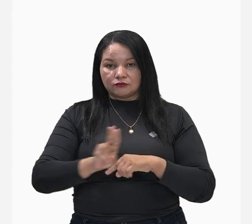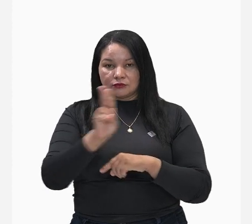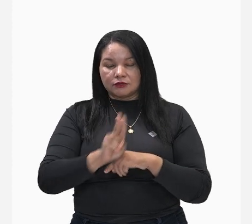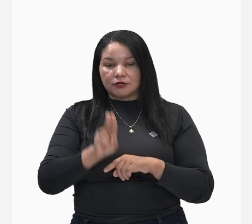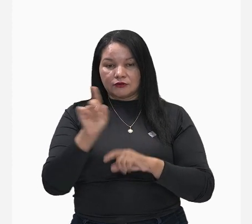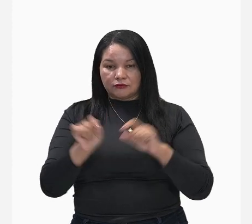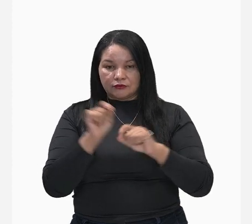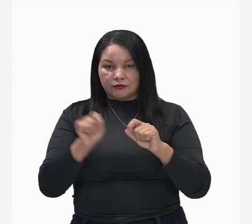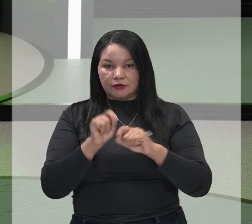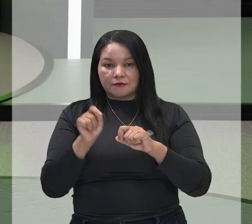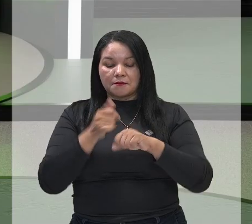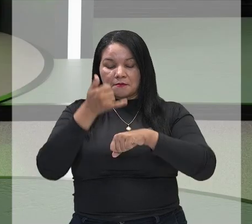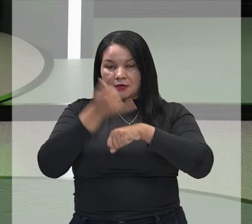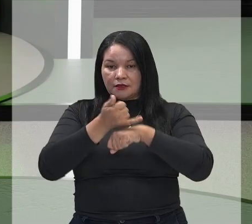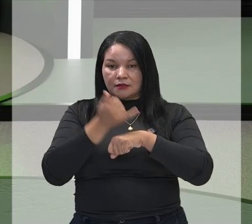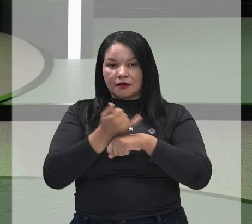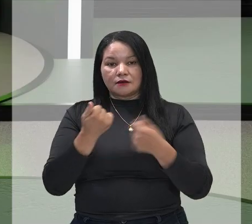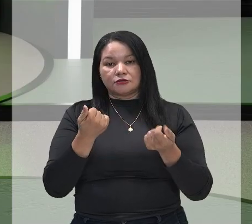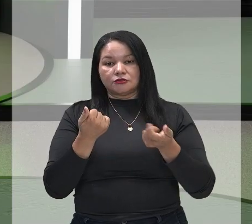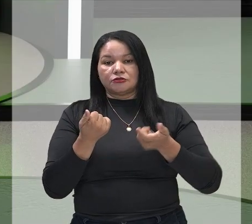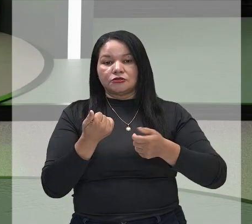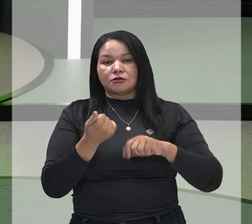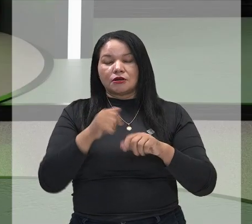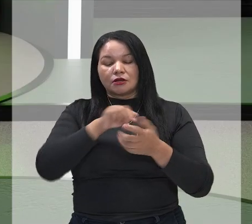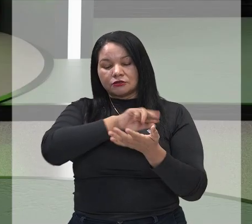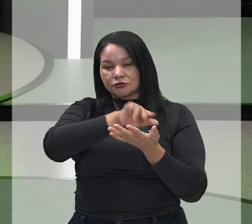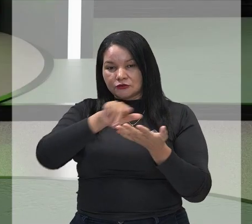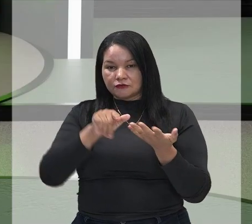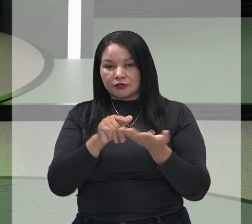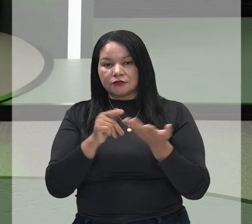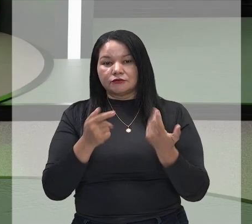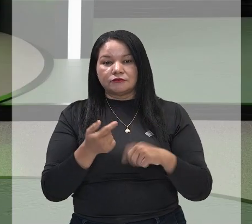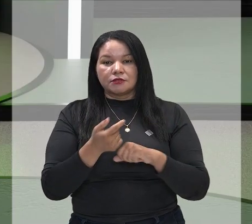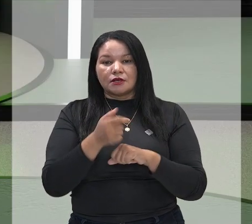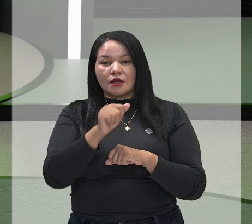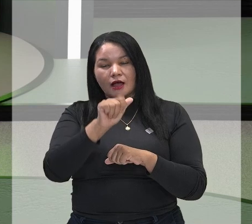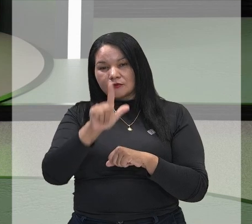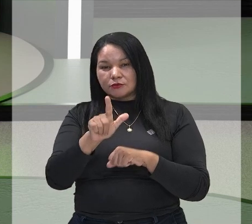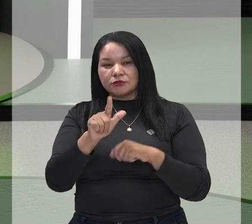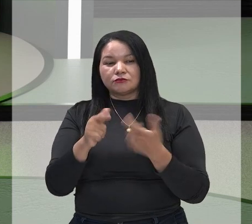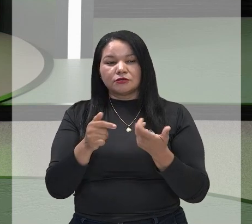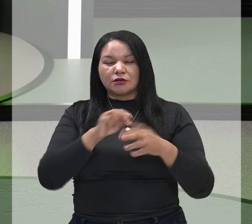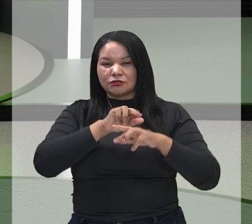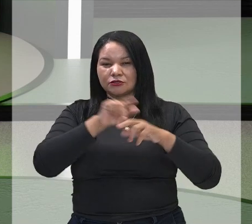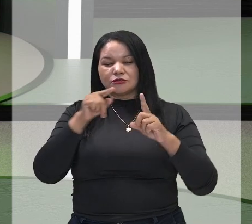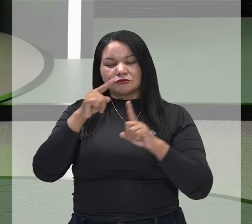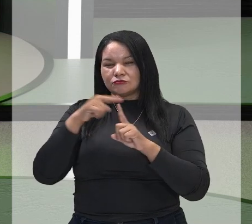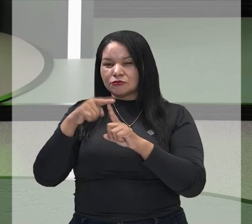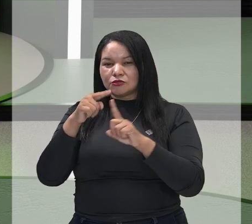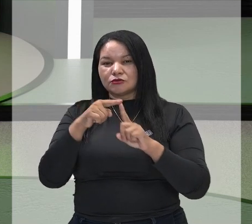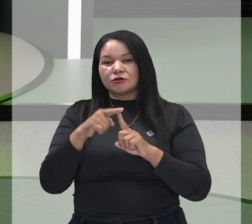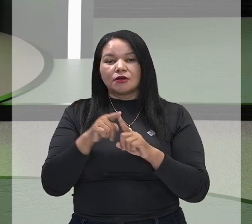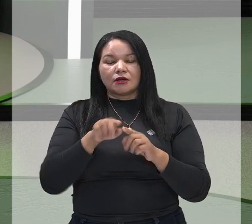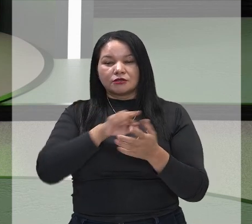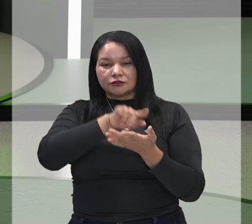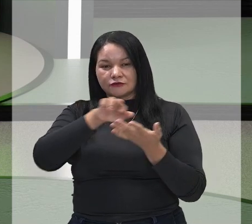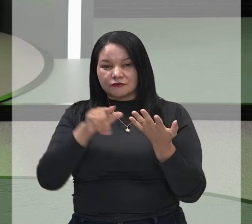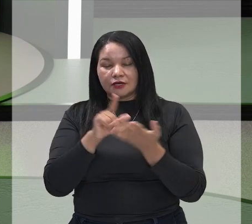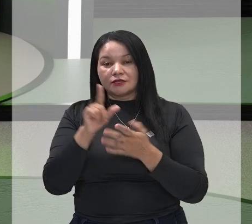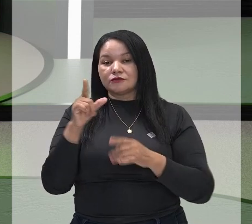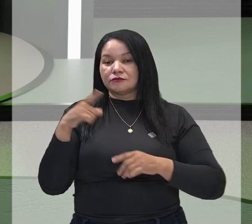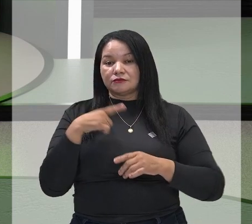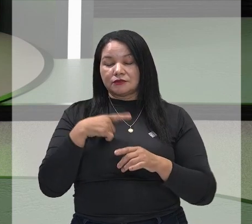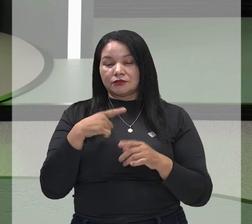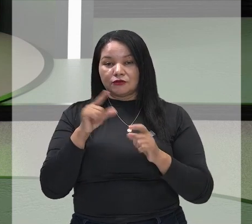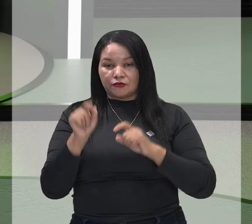os metais, ferro, cobre, alumínio, né? Ou outros metais que tenham boa